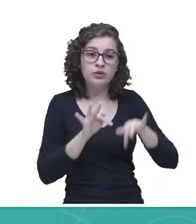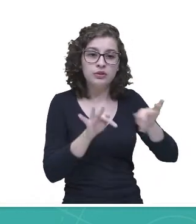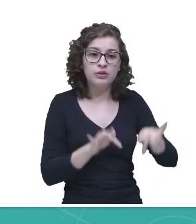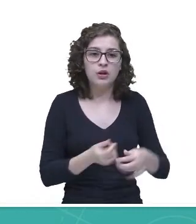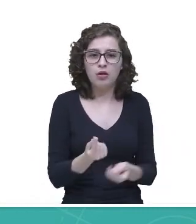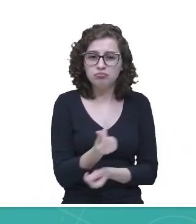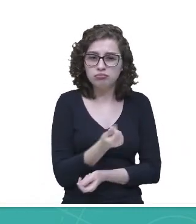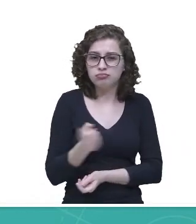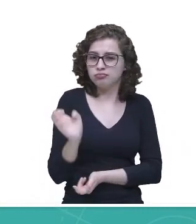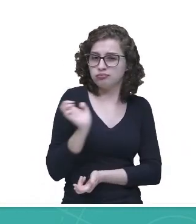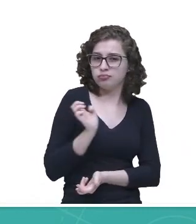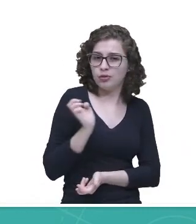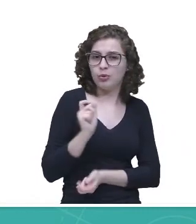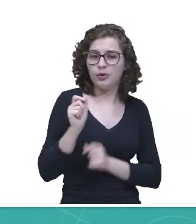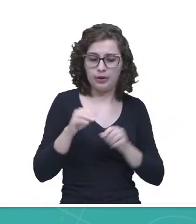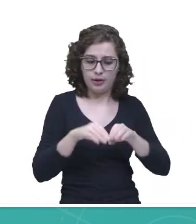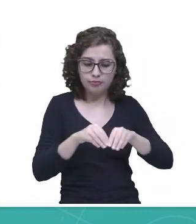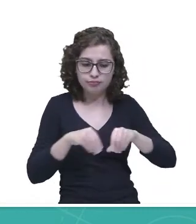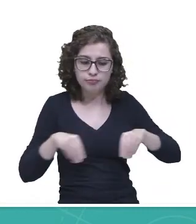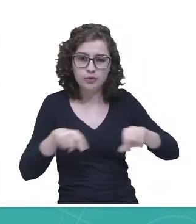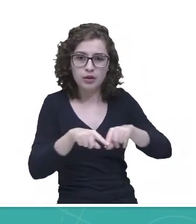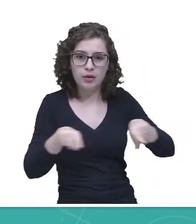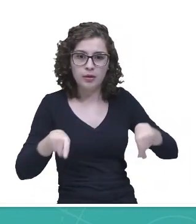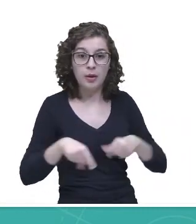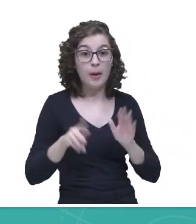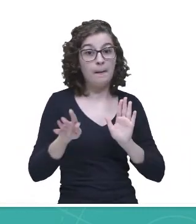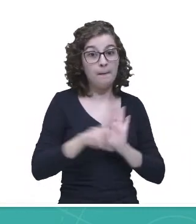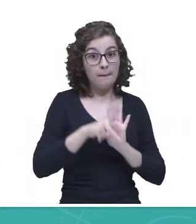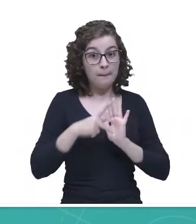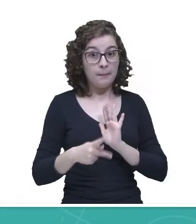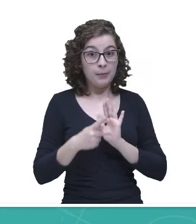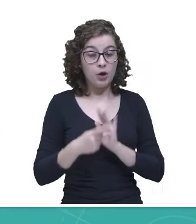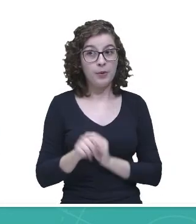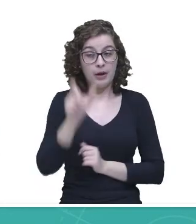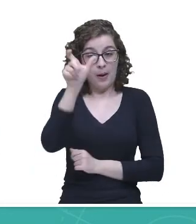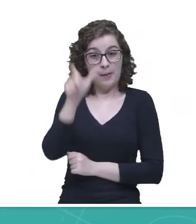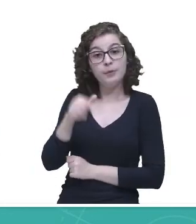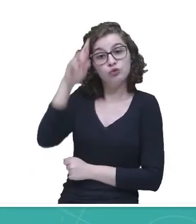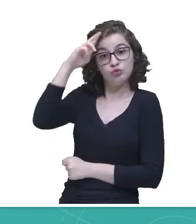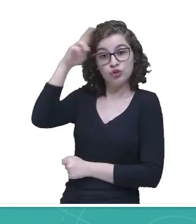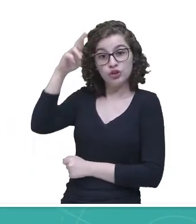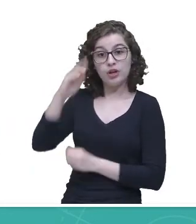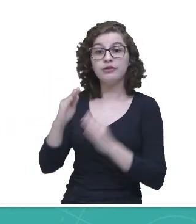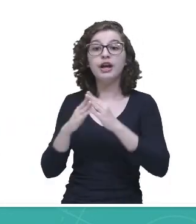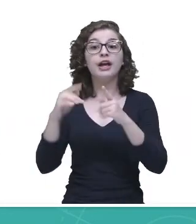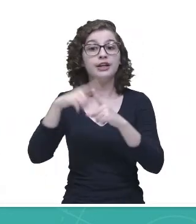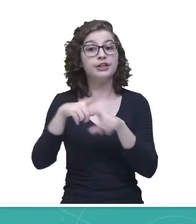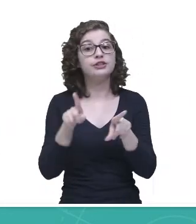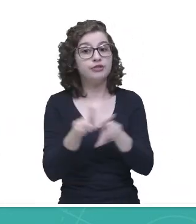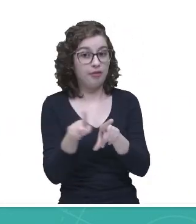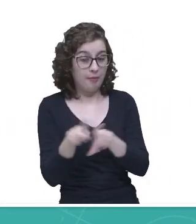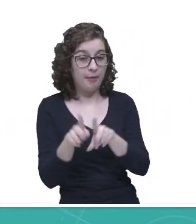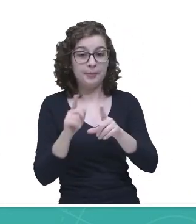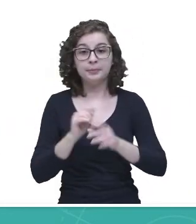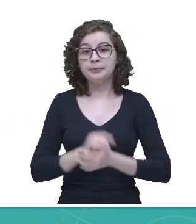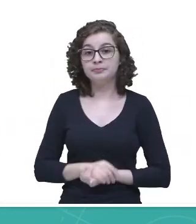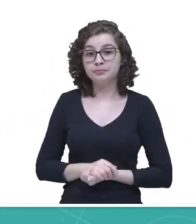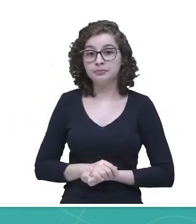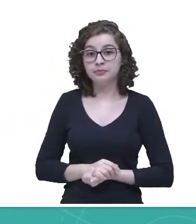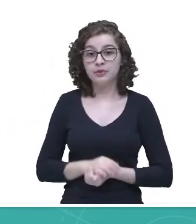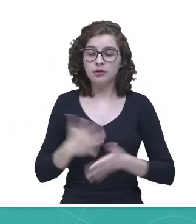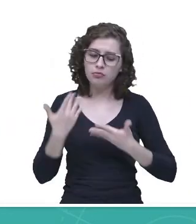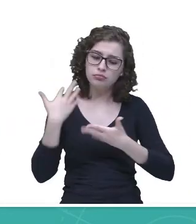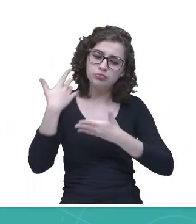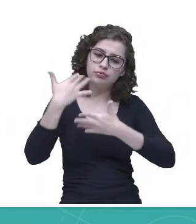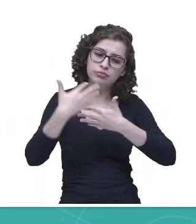riqueza a posse de terra que estava nas mãos dos senhores feudais e da igreja, ou seja, todo esse processo